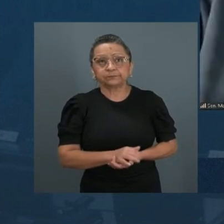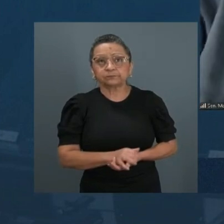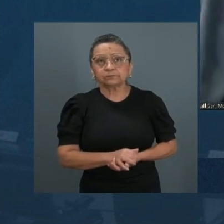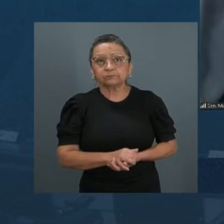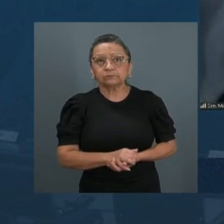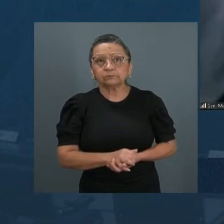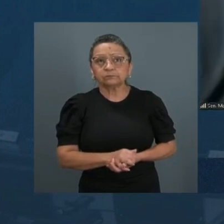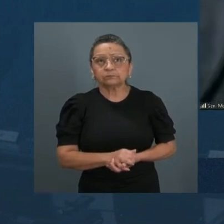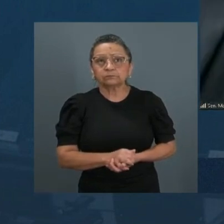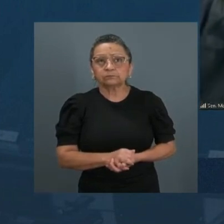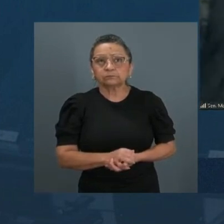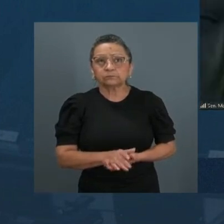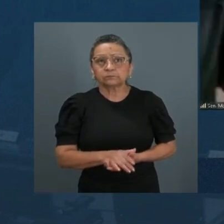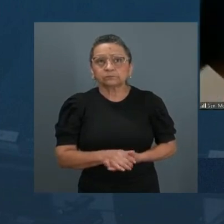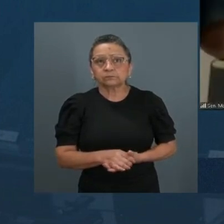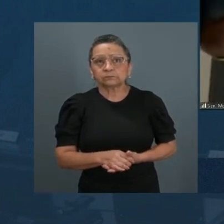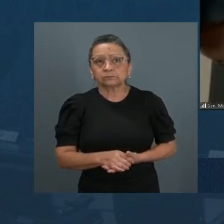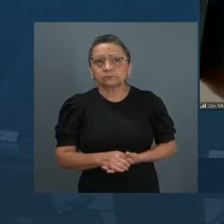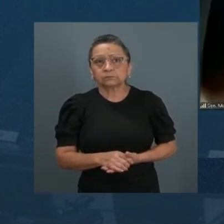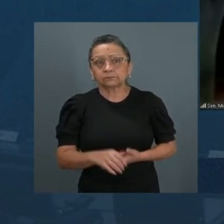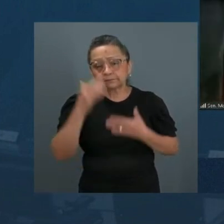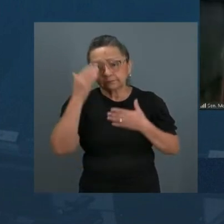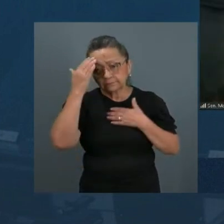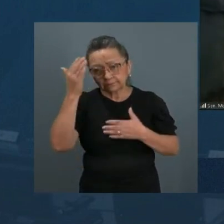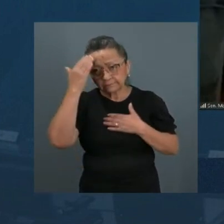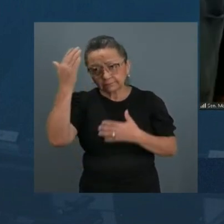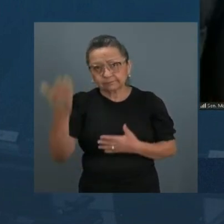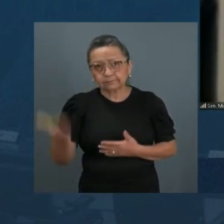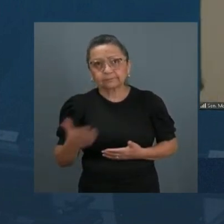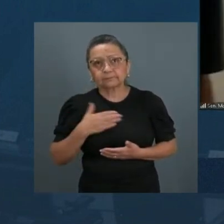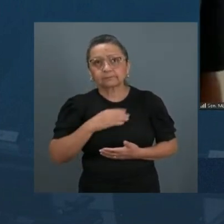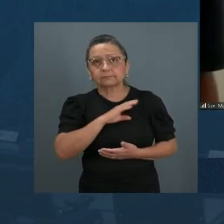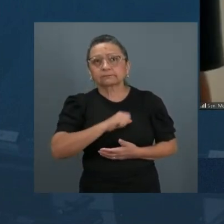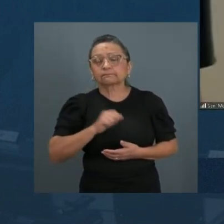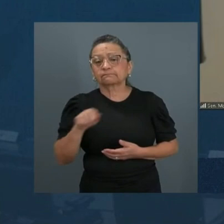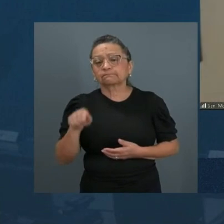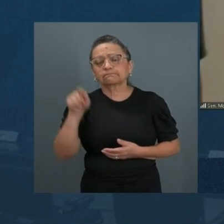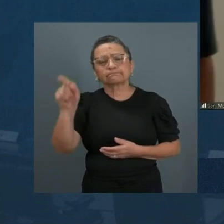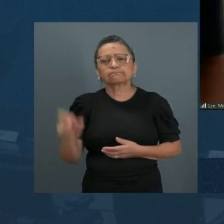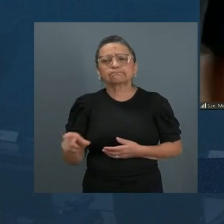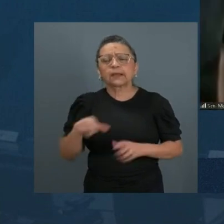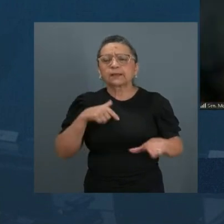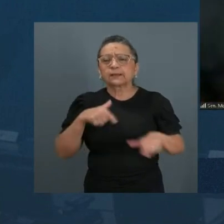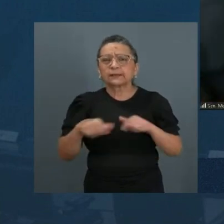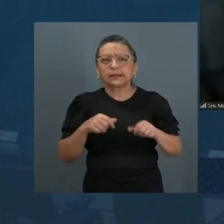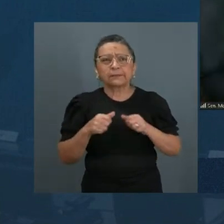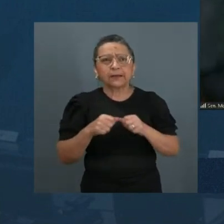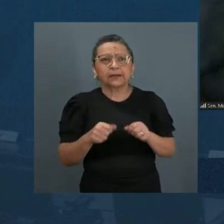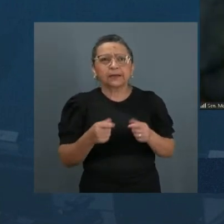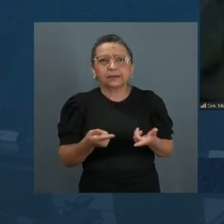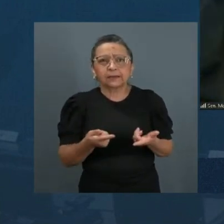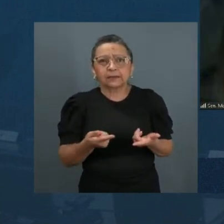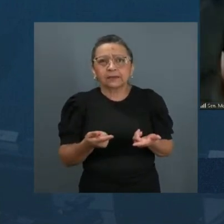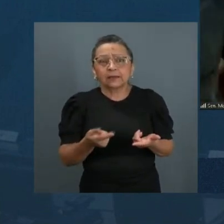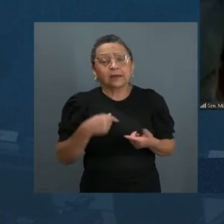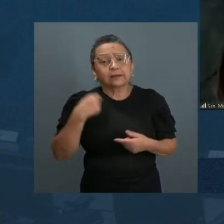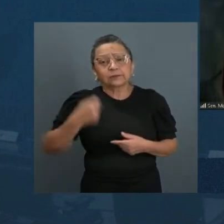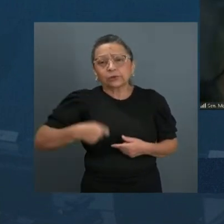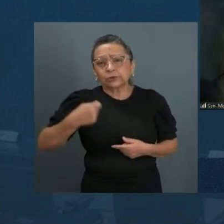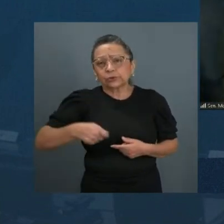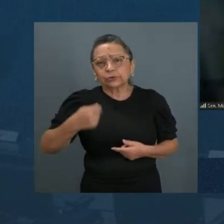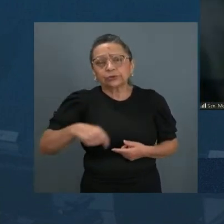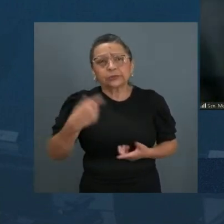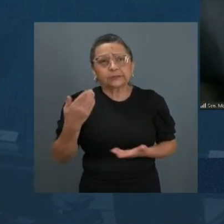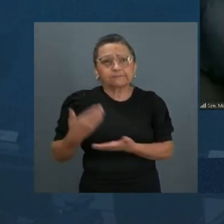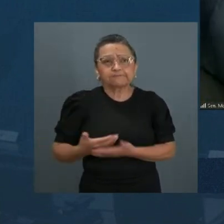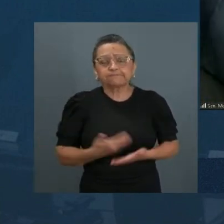Pátio. Obrigada, meu amor. O Didi trabalha, cada dia a gente